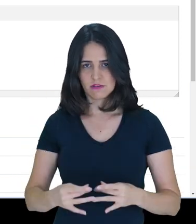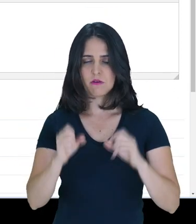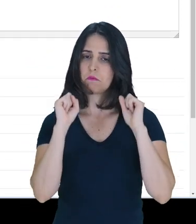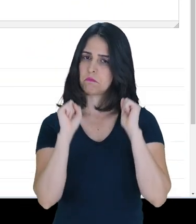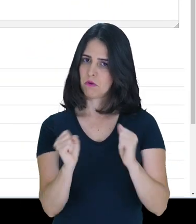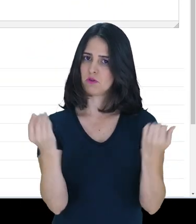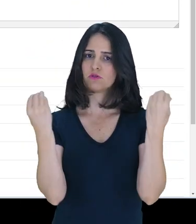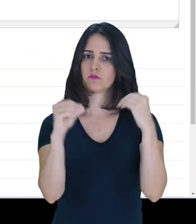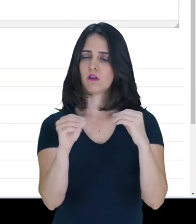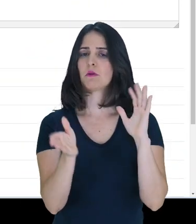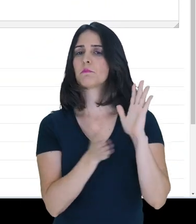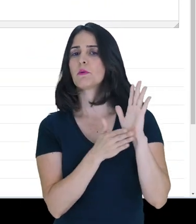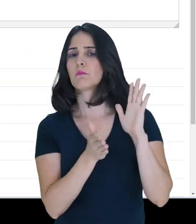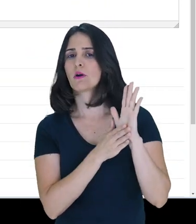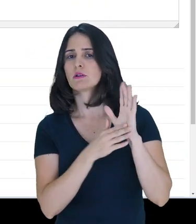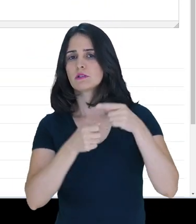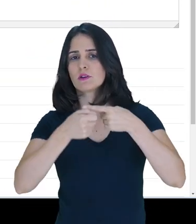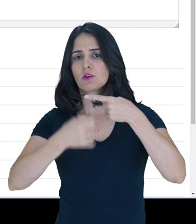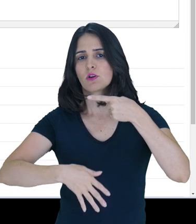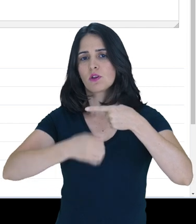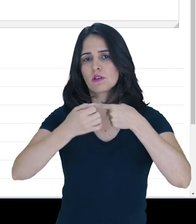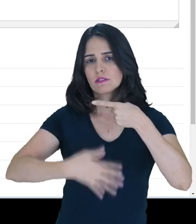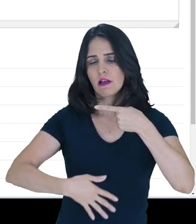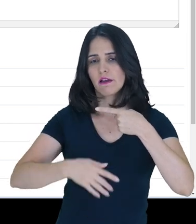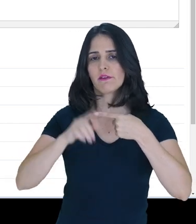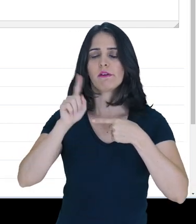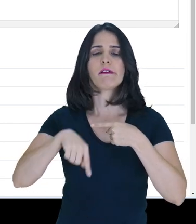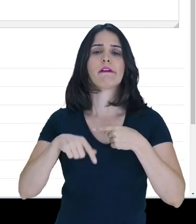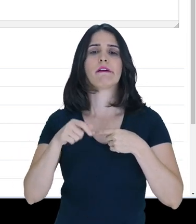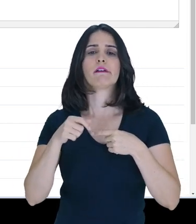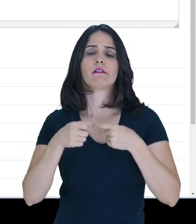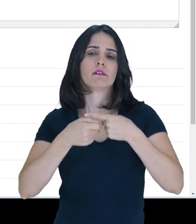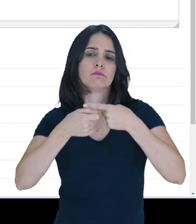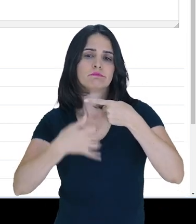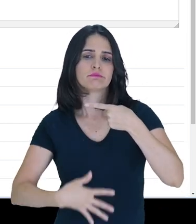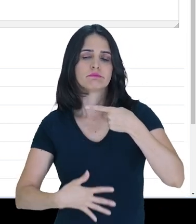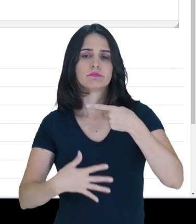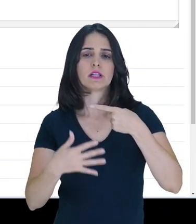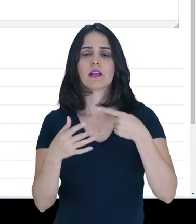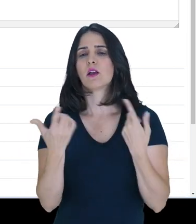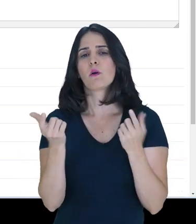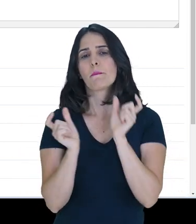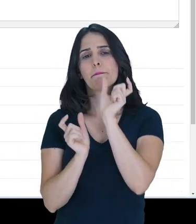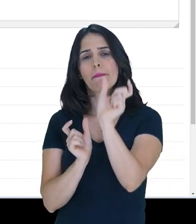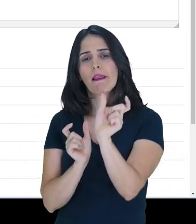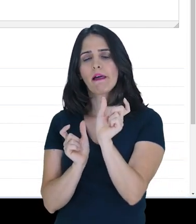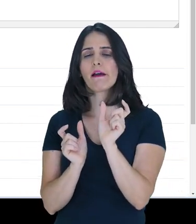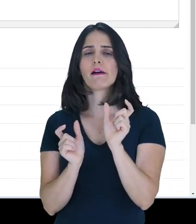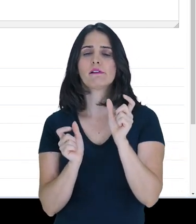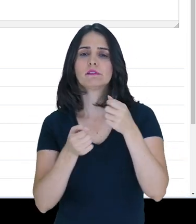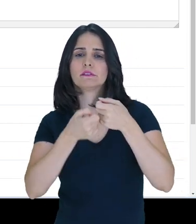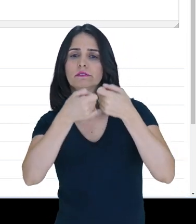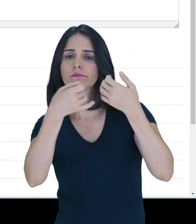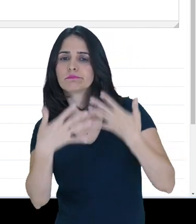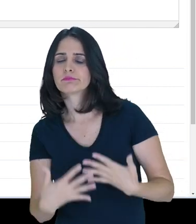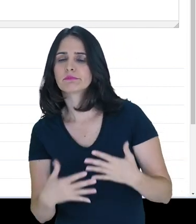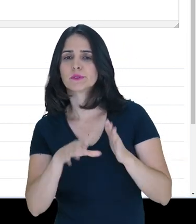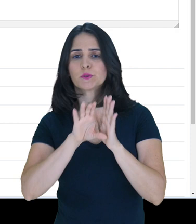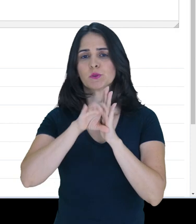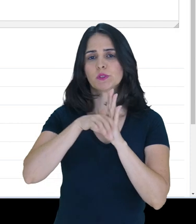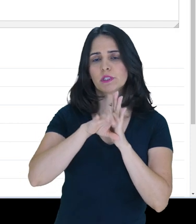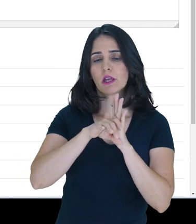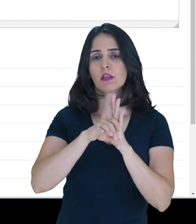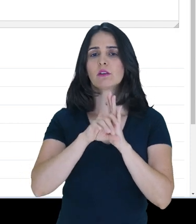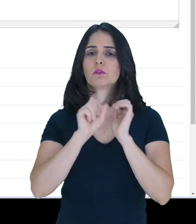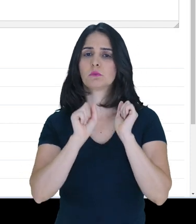o propósito desse glossário glossário por definição seria uma definição de termos né seria um termos mas